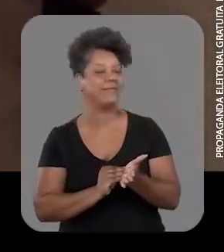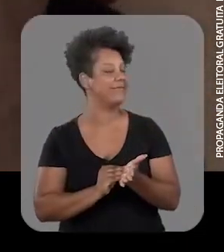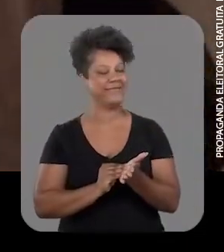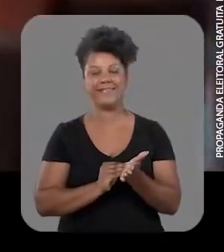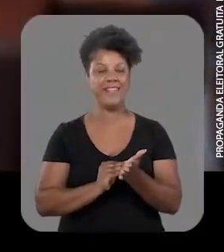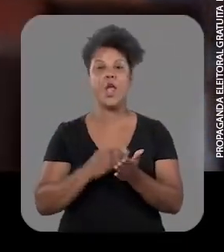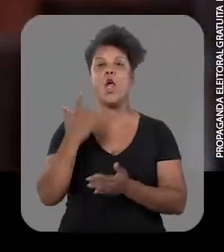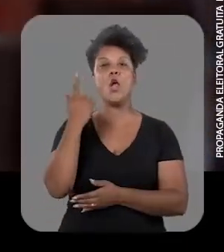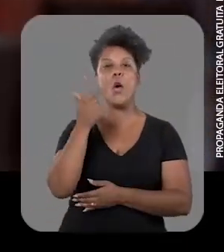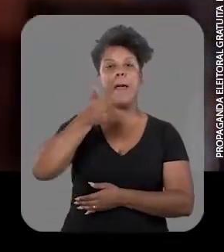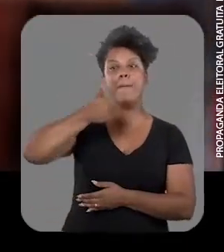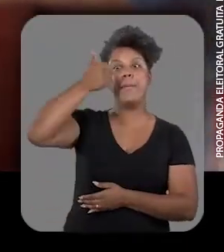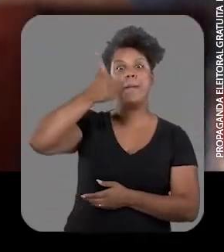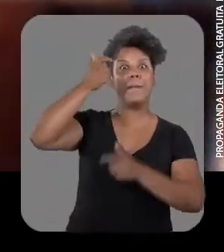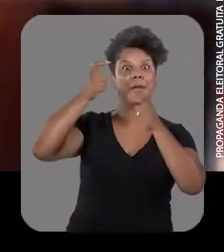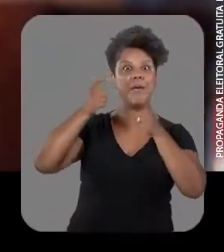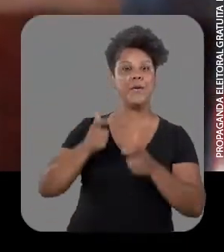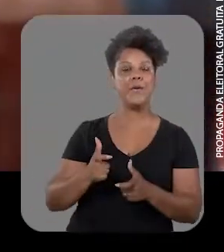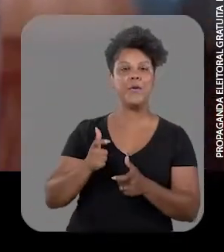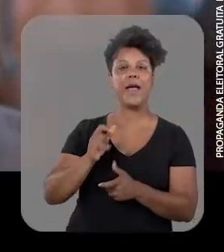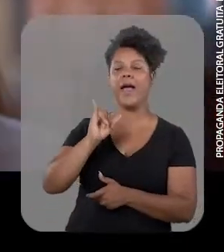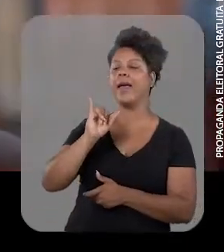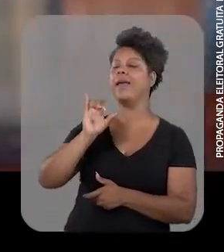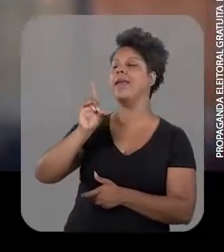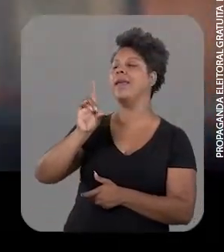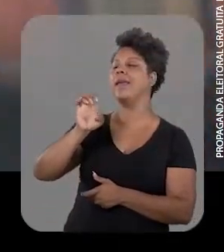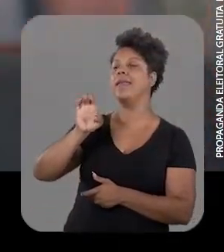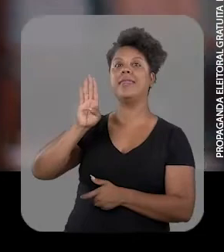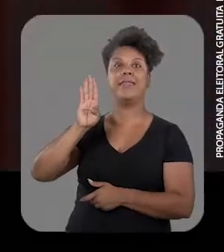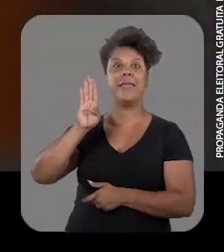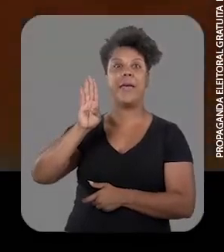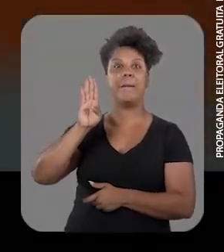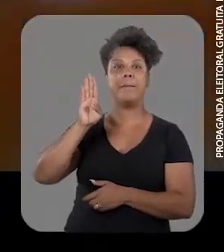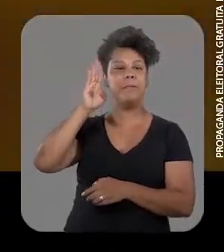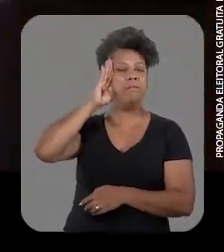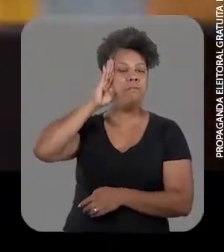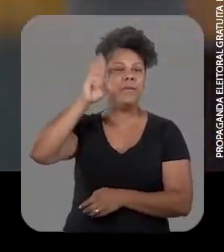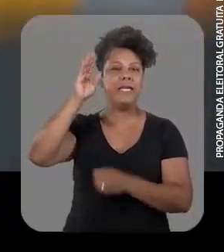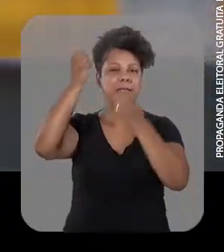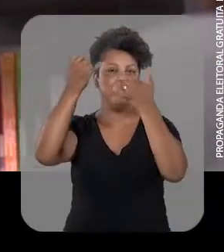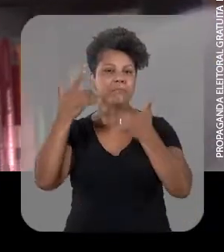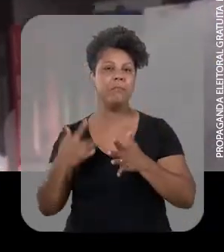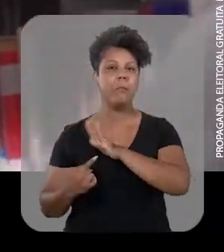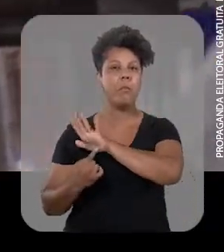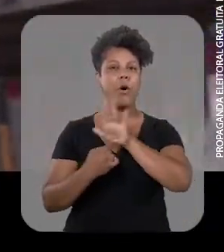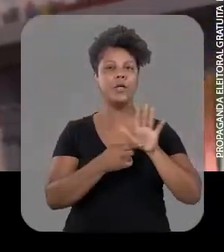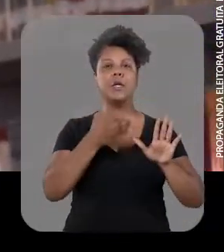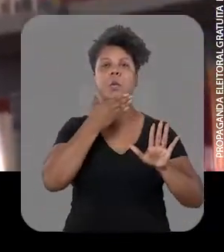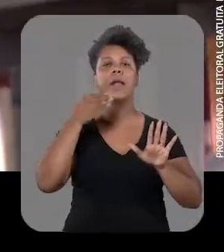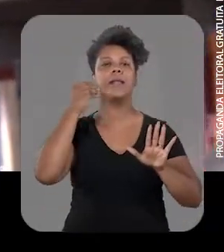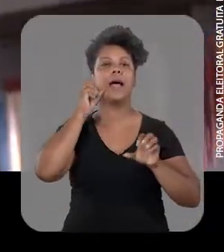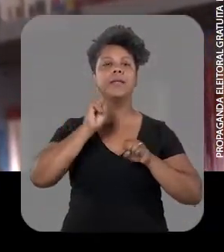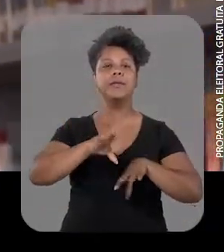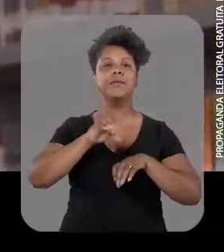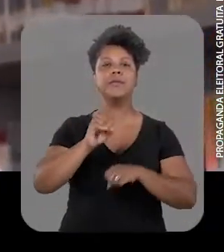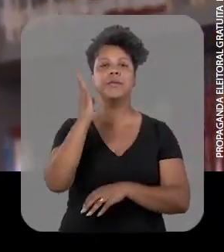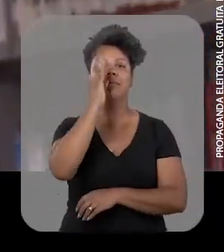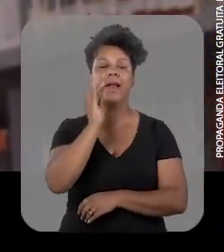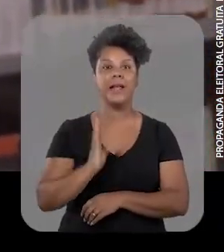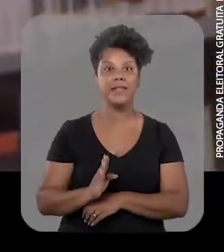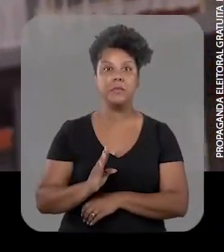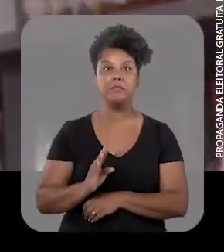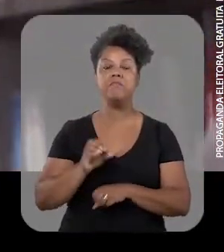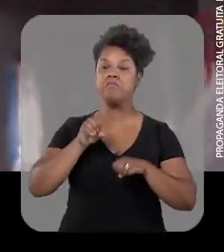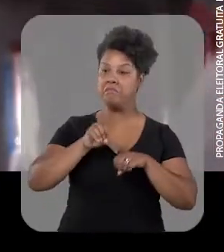está entre os primeiros no ranking do IDEB, o principal indicador da qualidade da educação no Brasil. A educação de